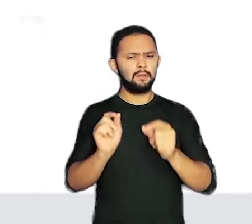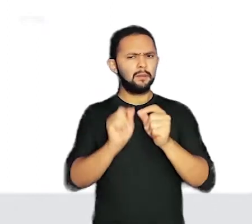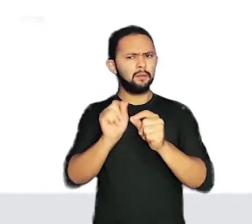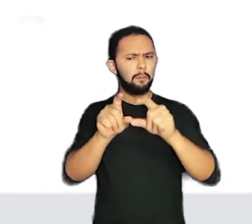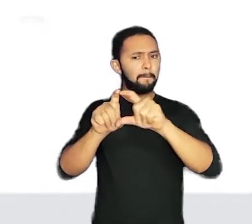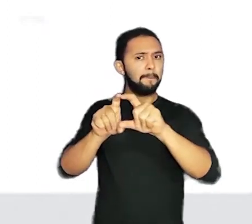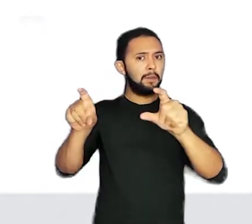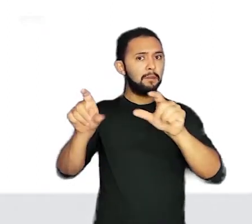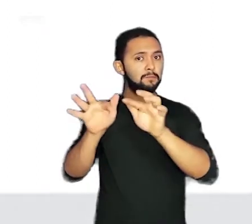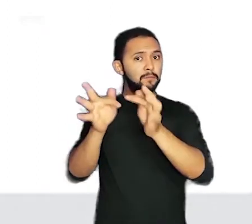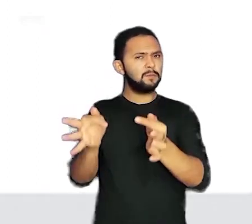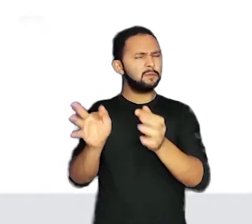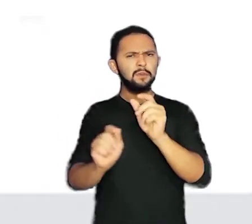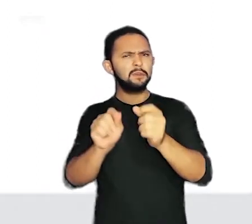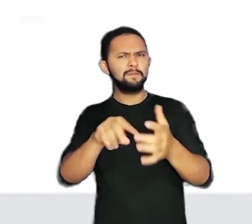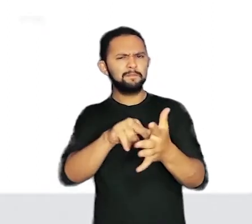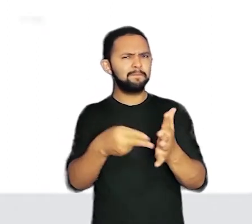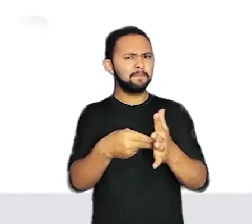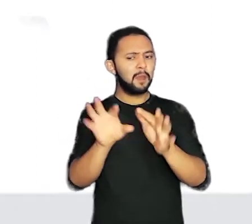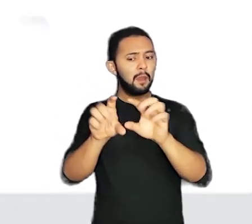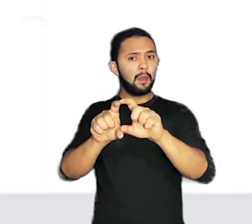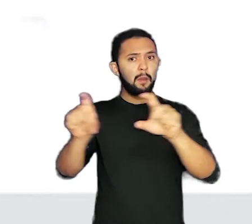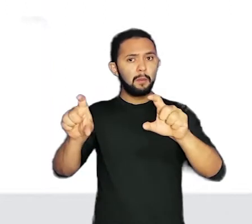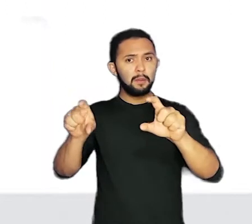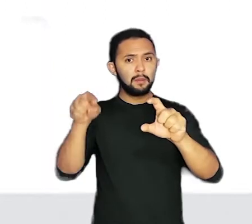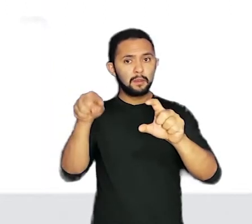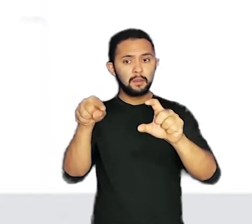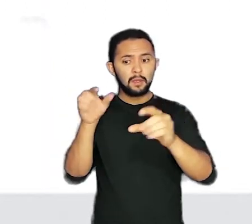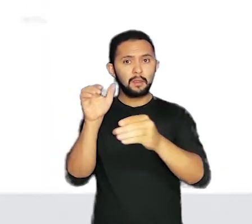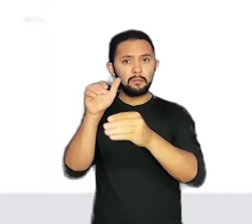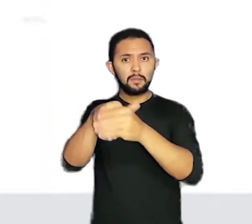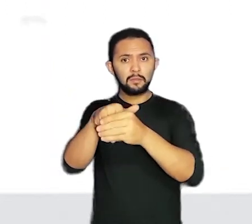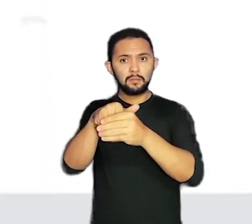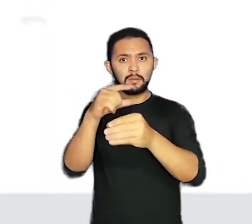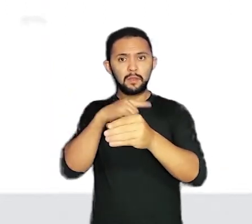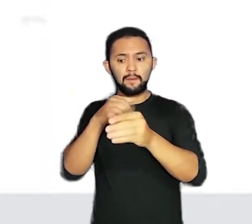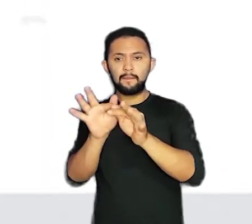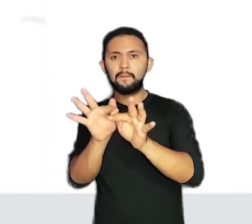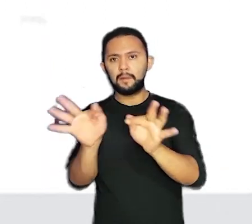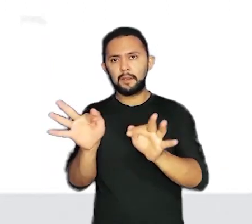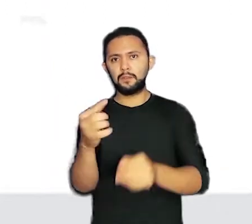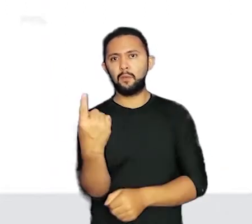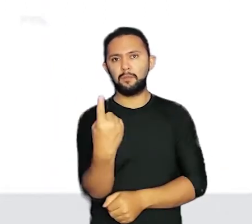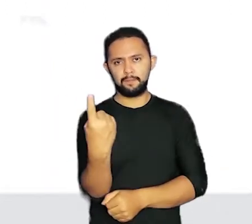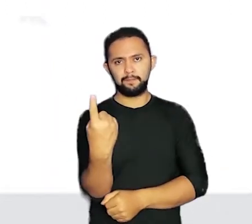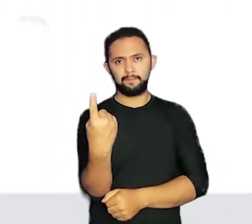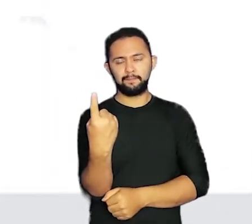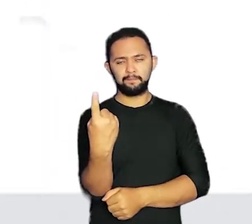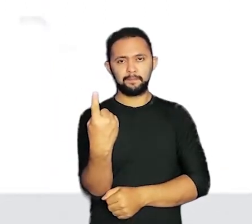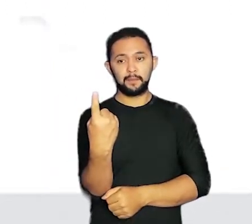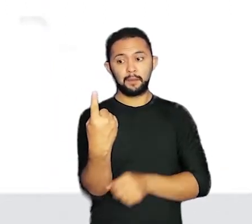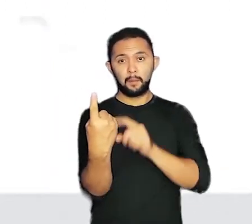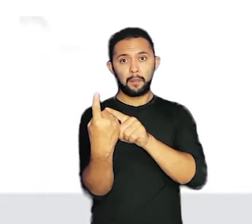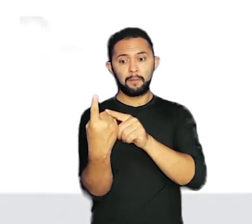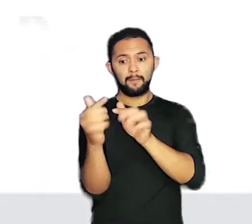lembra aí sobre período simples? Muito bem, aquele período que vai girar em torno de uma única oração. Então, se só tem uma oração,